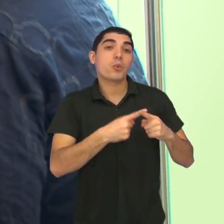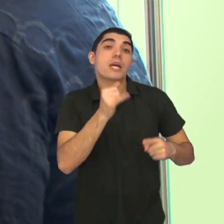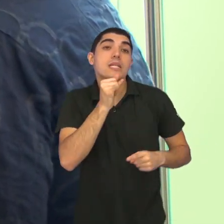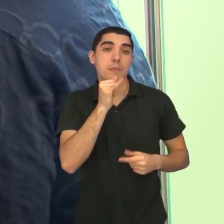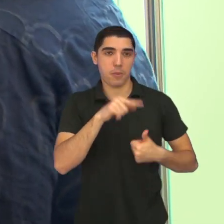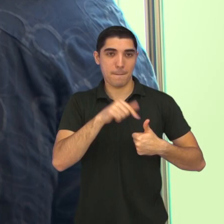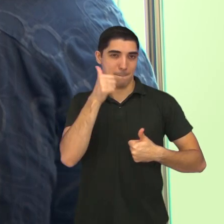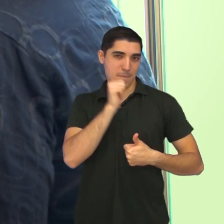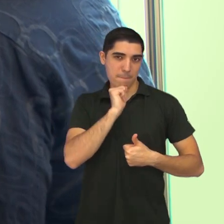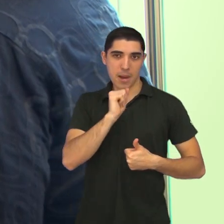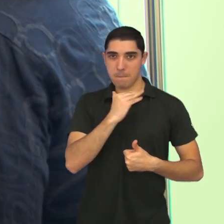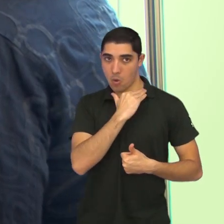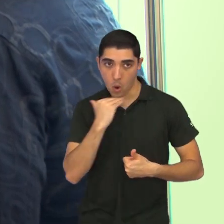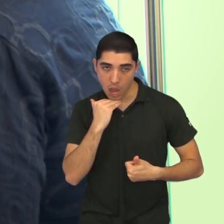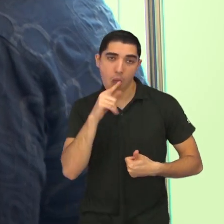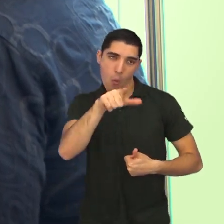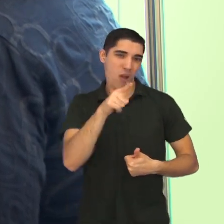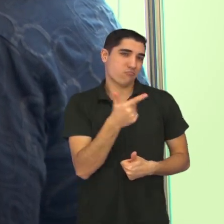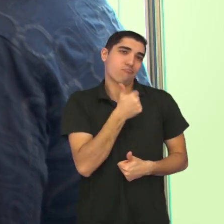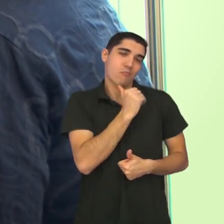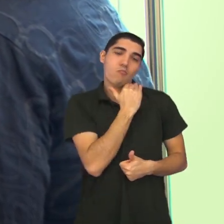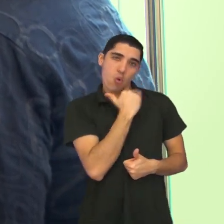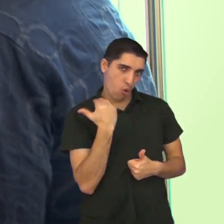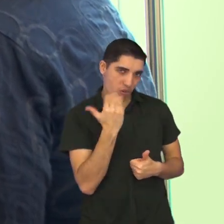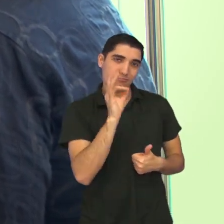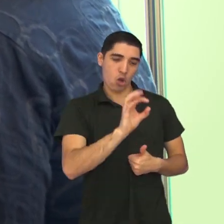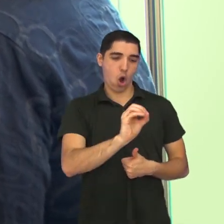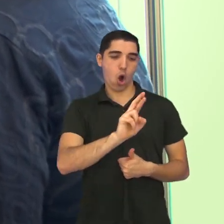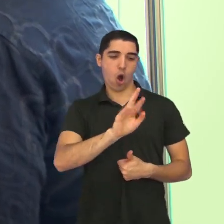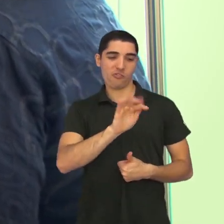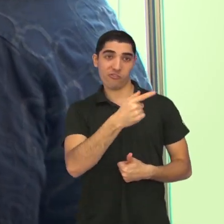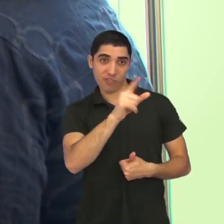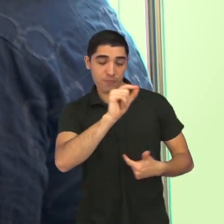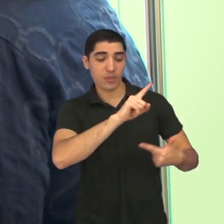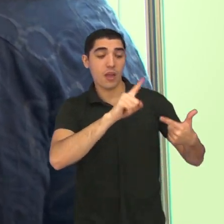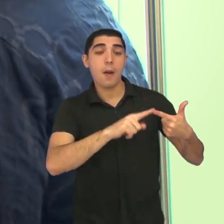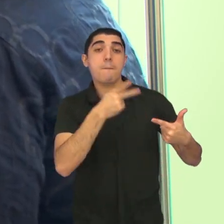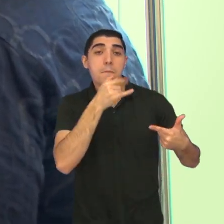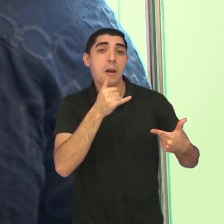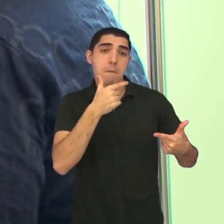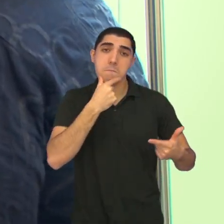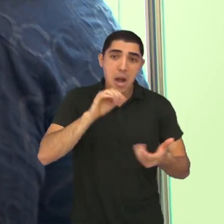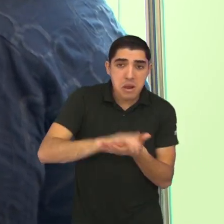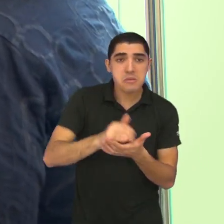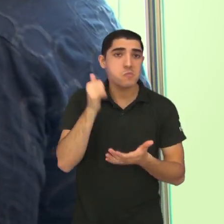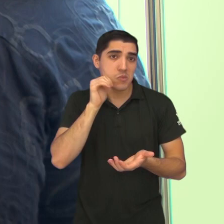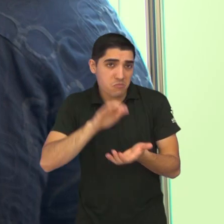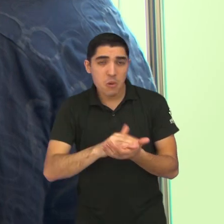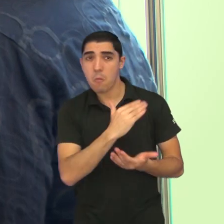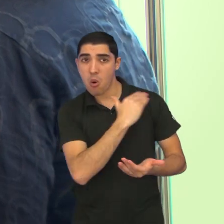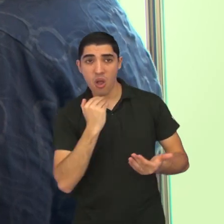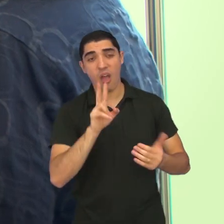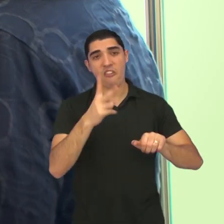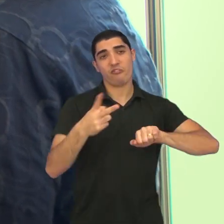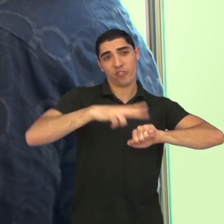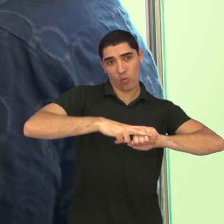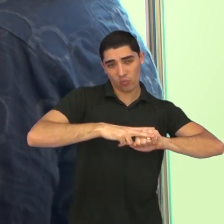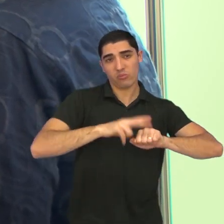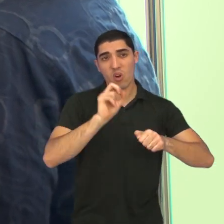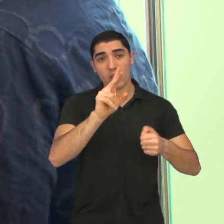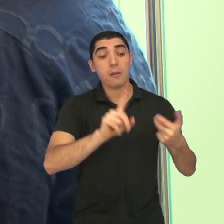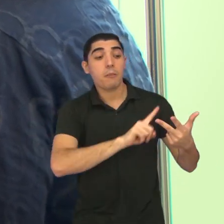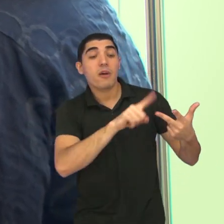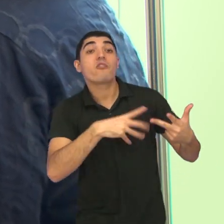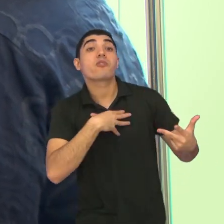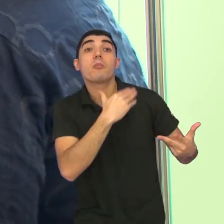mãe, você fica órfão, mãe e pai. Quando você perde marido, esposa, você fica viúvo. Quando você perde um filho, nem nome não tem.